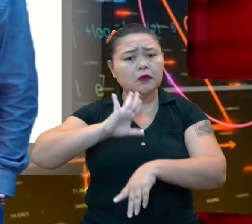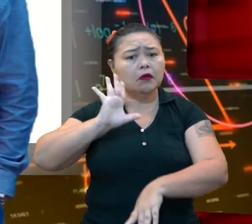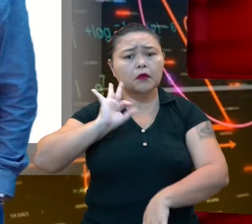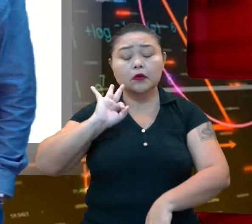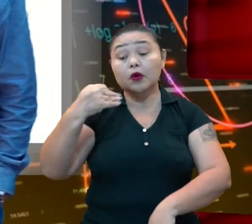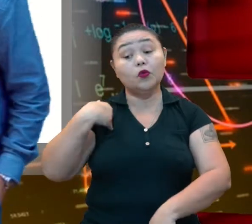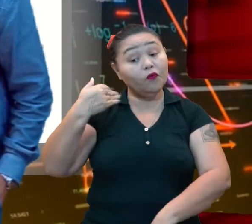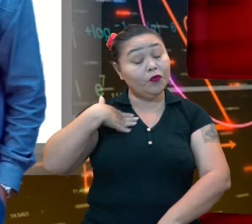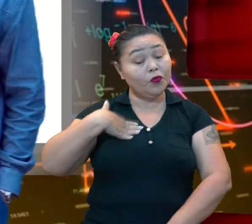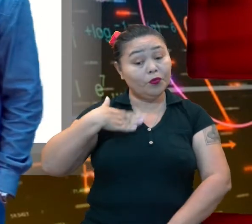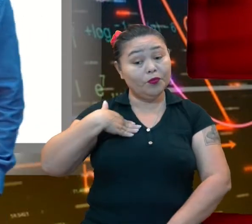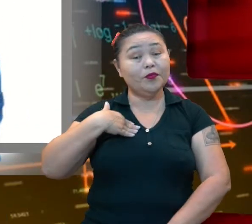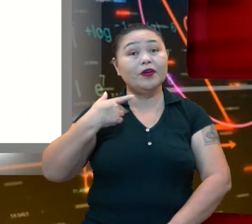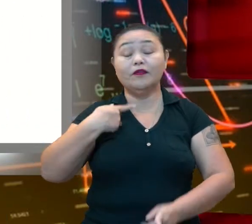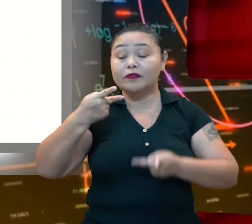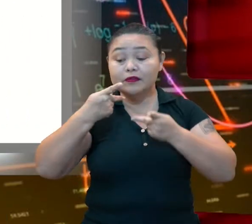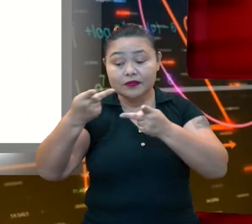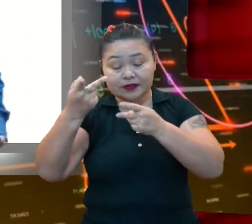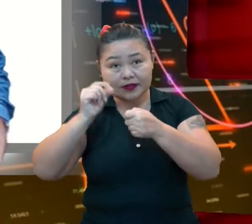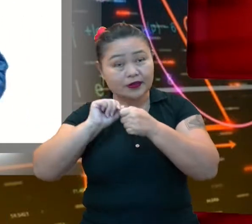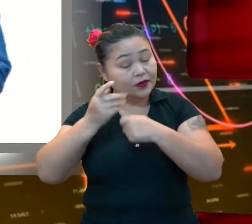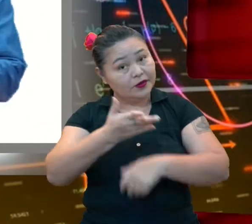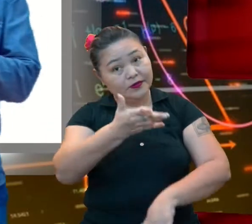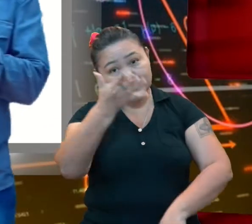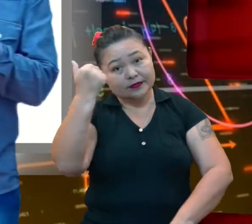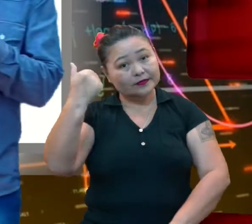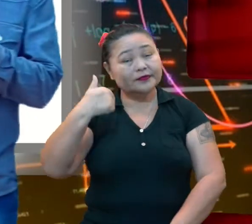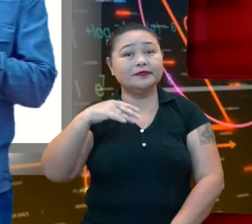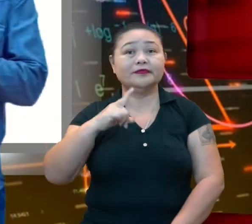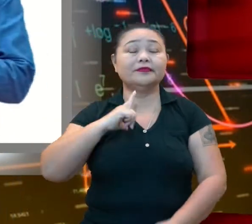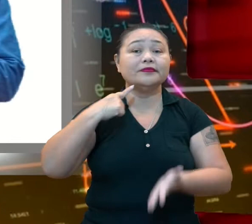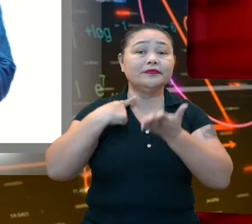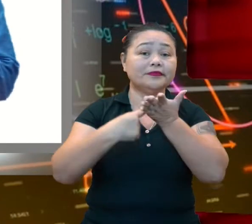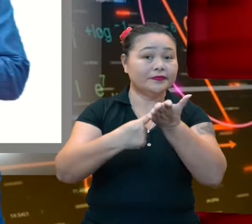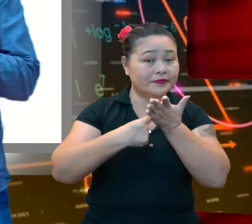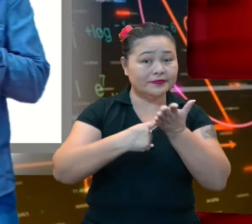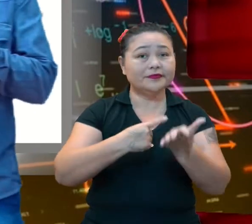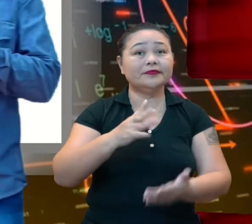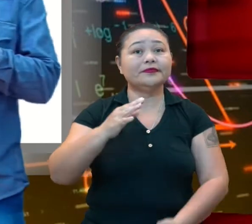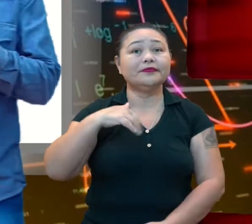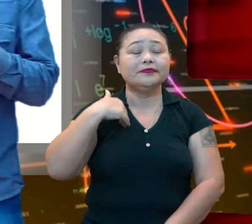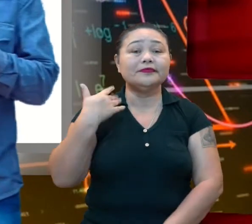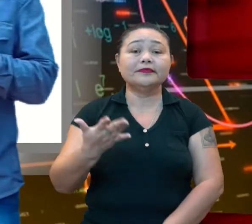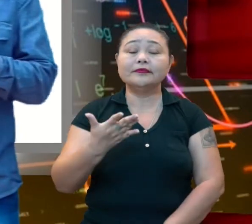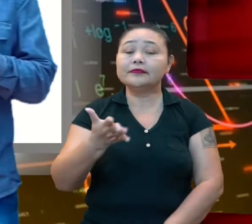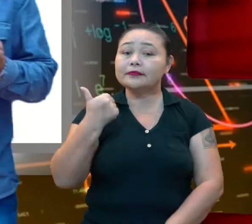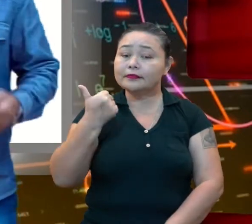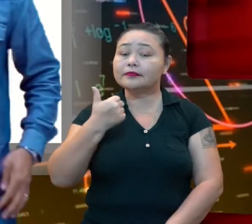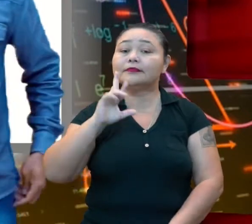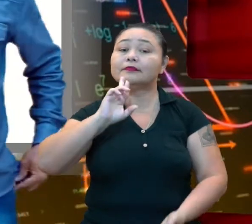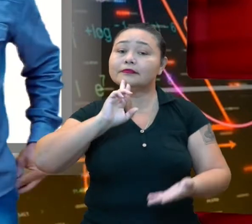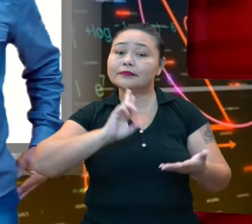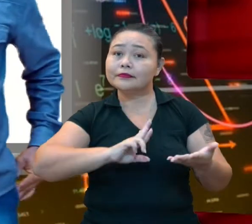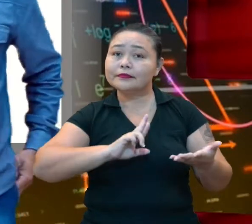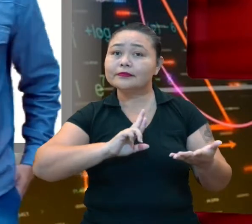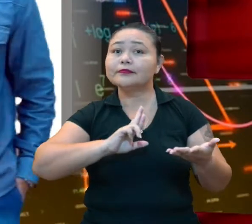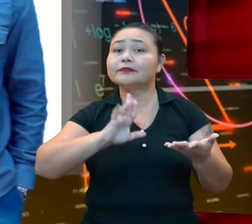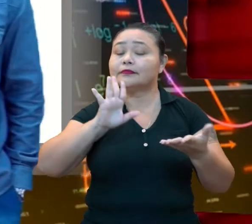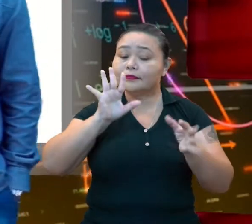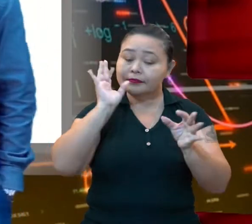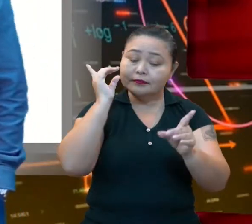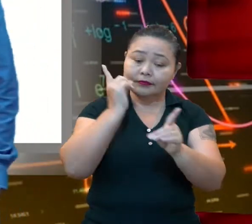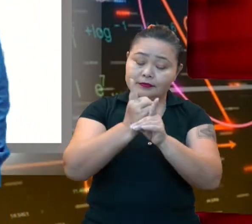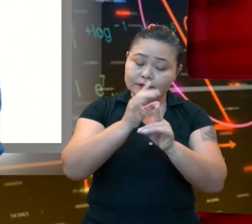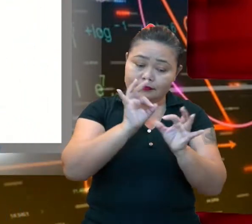meu. Vamos no seu gravar lá, professor Maurício. Vamos combinar, combinar. Então vamos lá, vamos resolver? Vamos encontrar a medida do